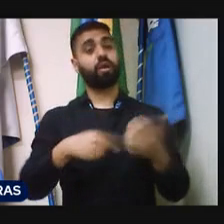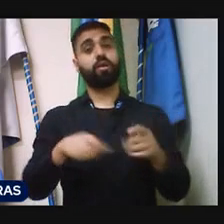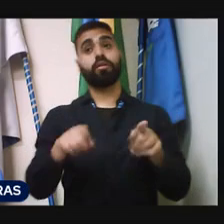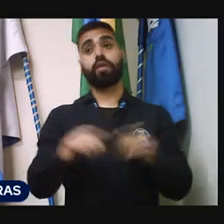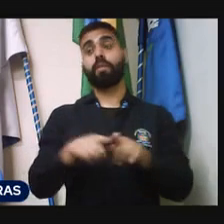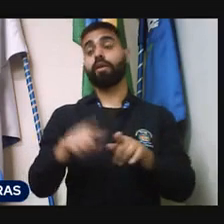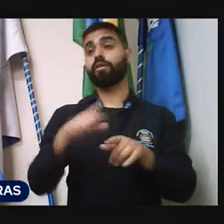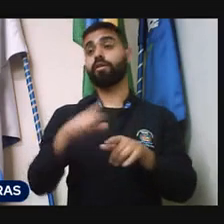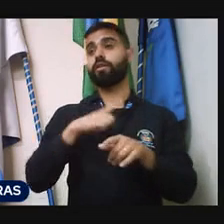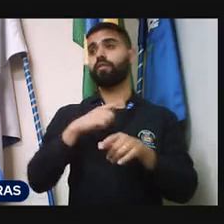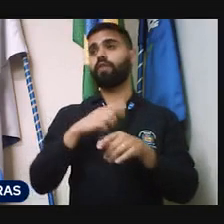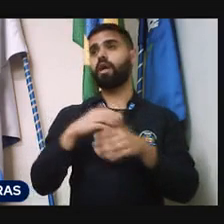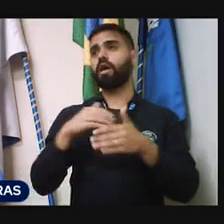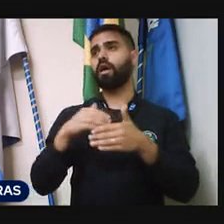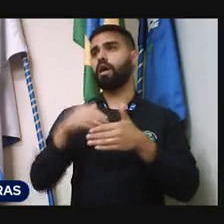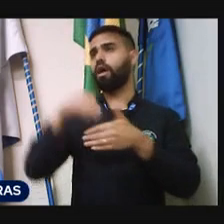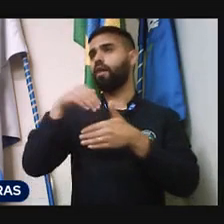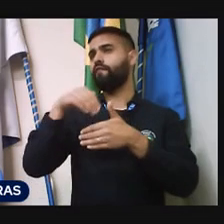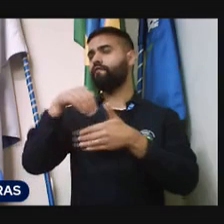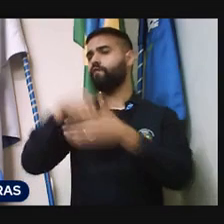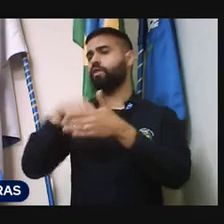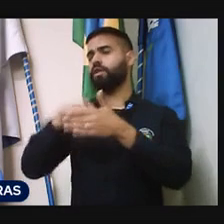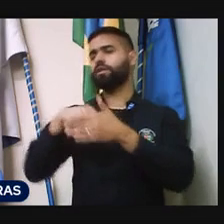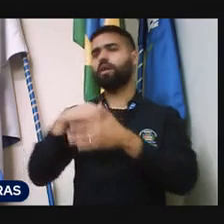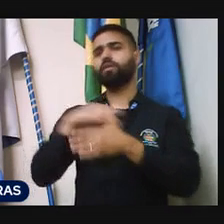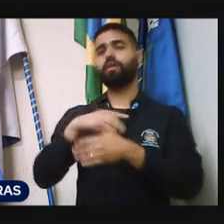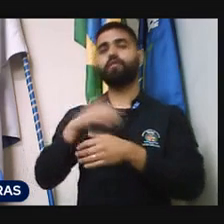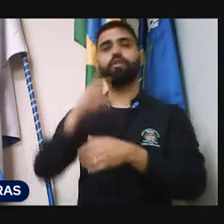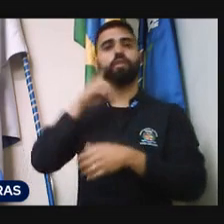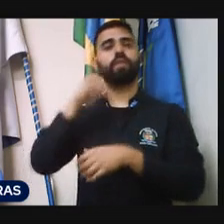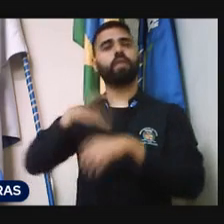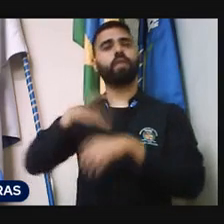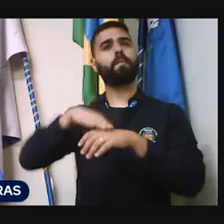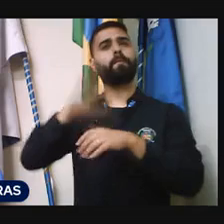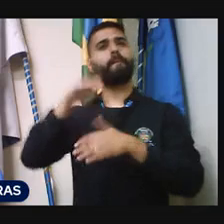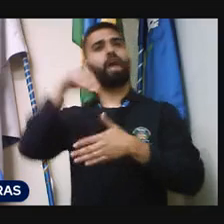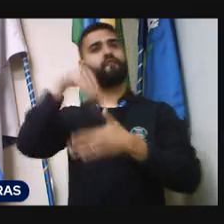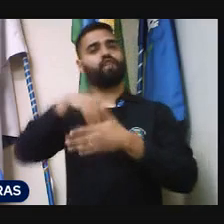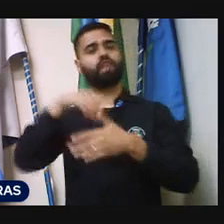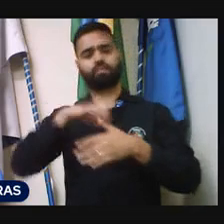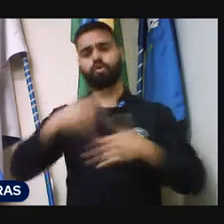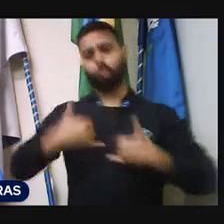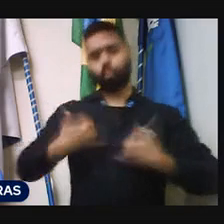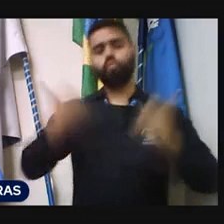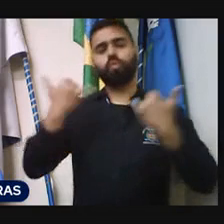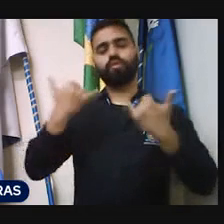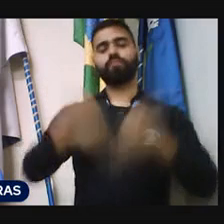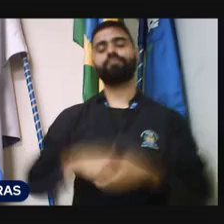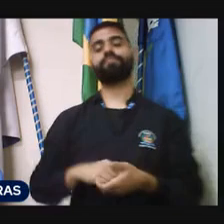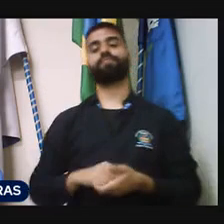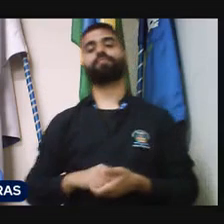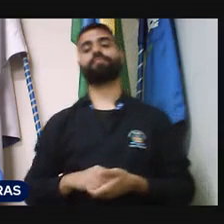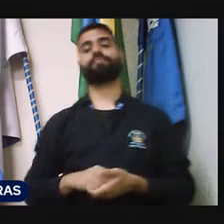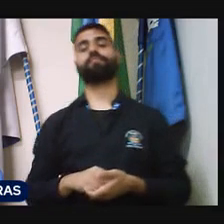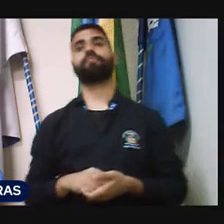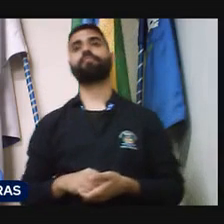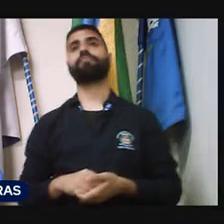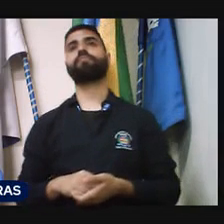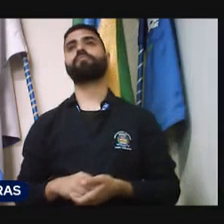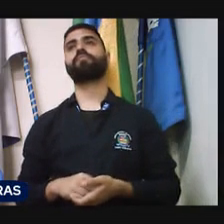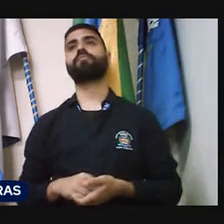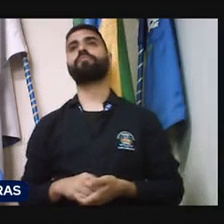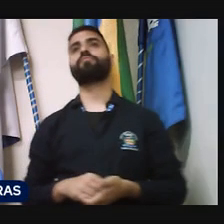que na última eleição foi o deputado federal mais votado do conservatório com muito orgulho então a gente